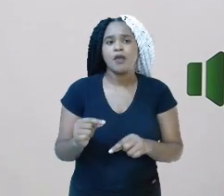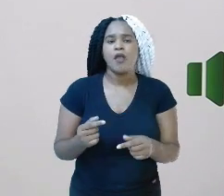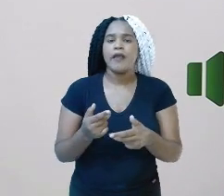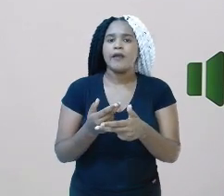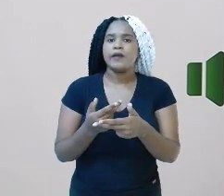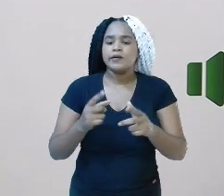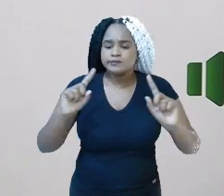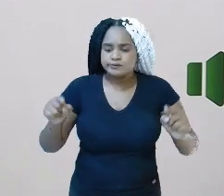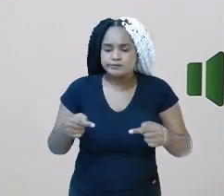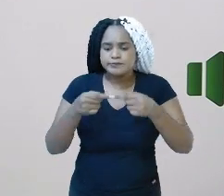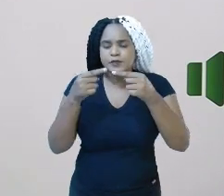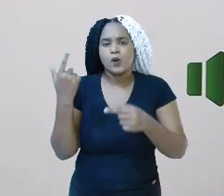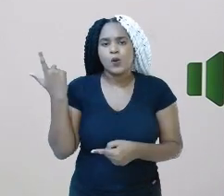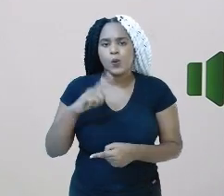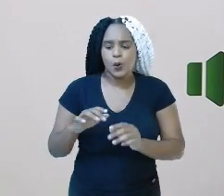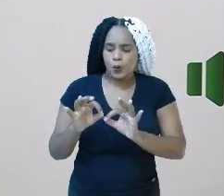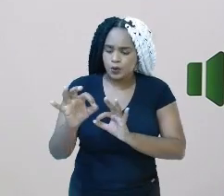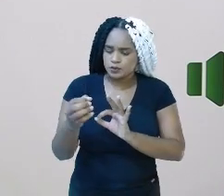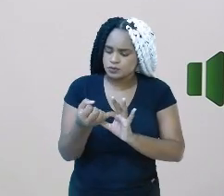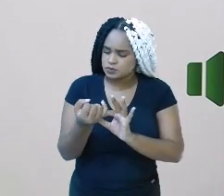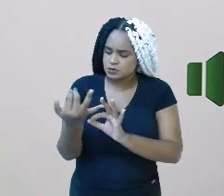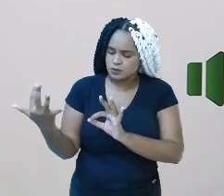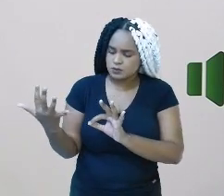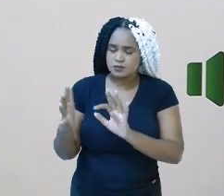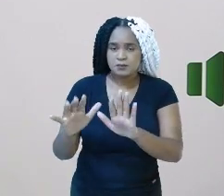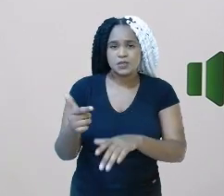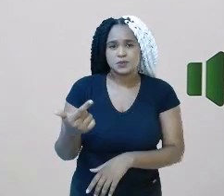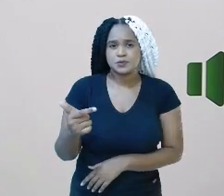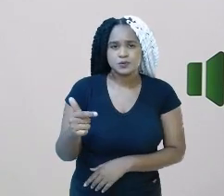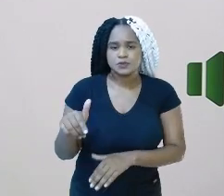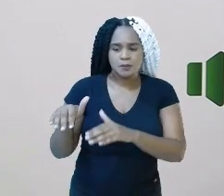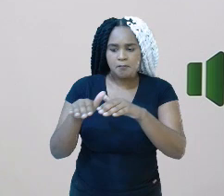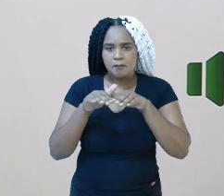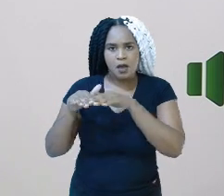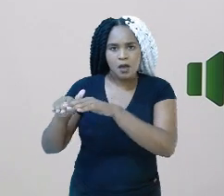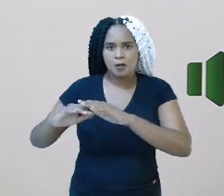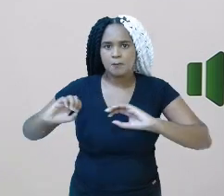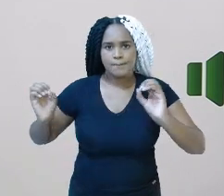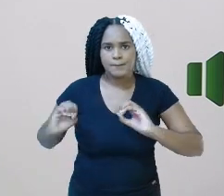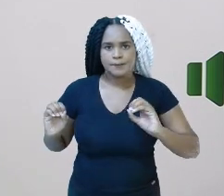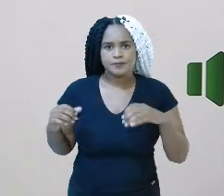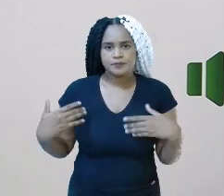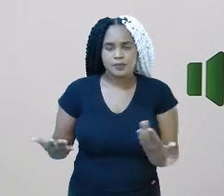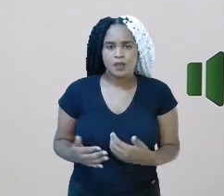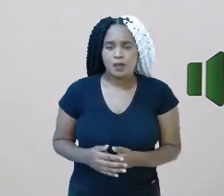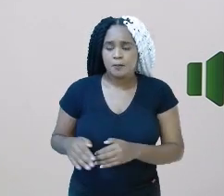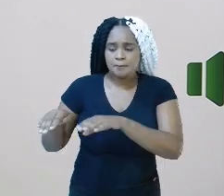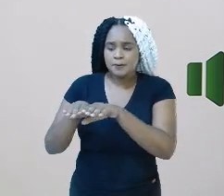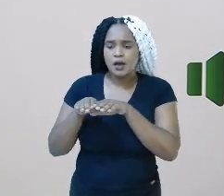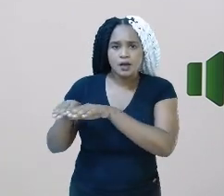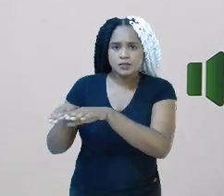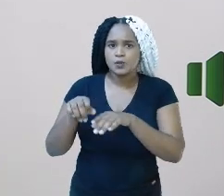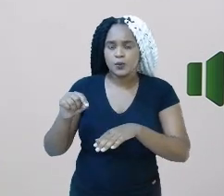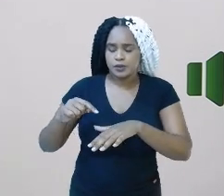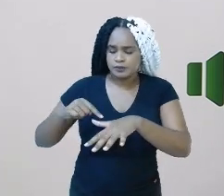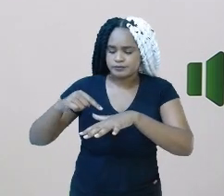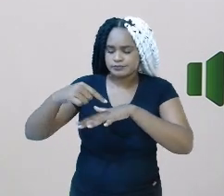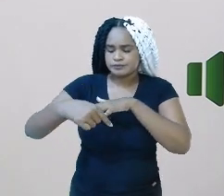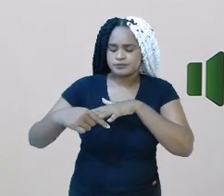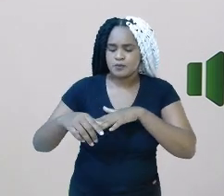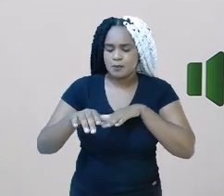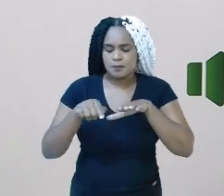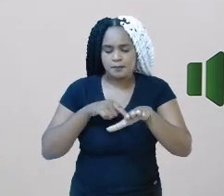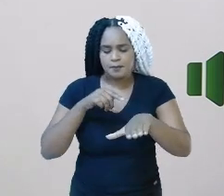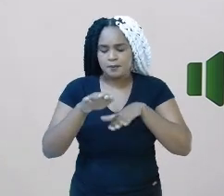conseguisse fazer a medição, mas nesse caso não havia uma padronização. A padronização deles era palmo,